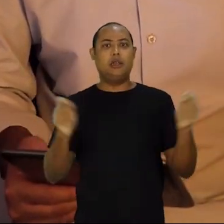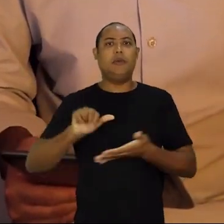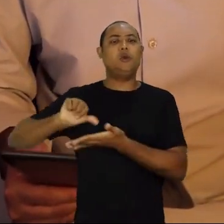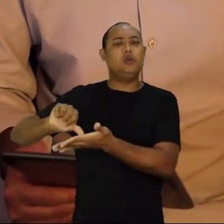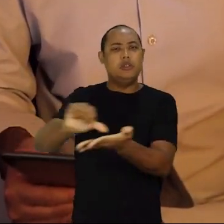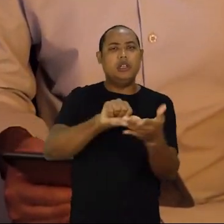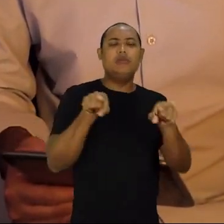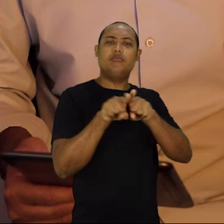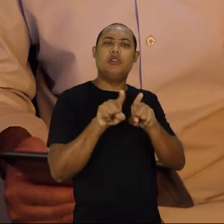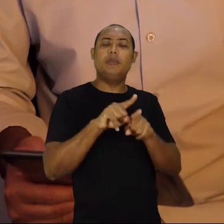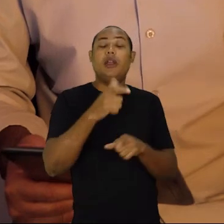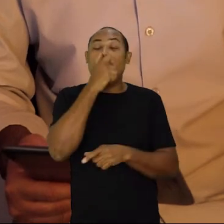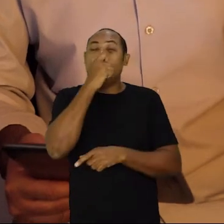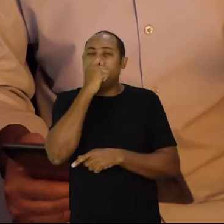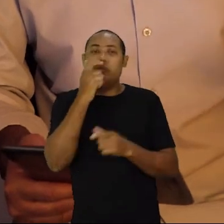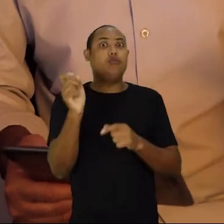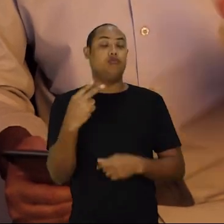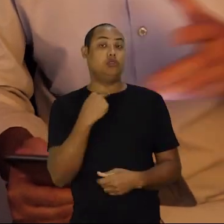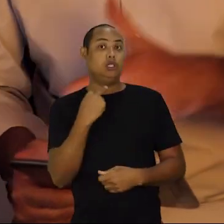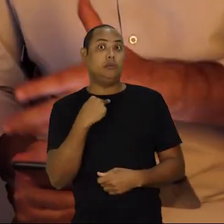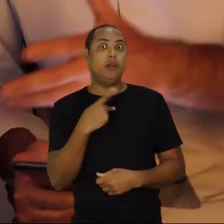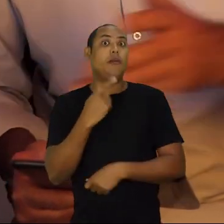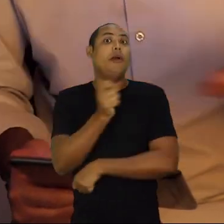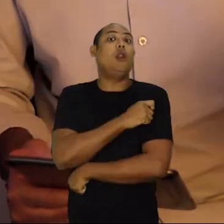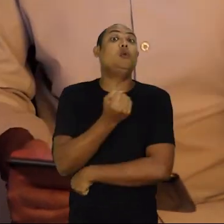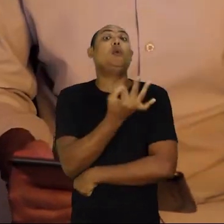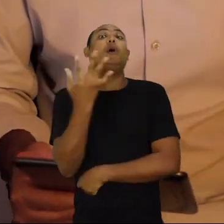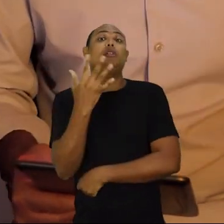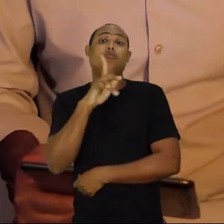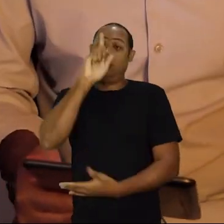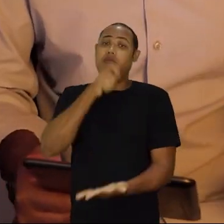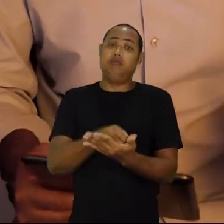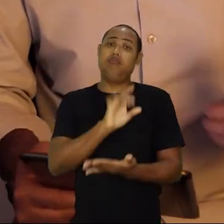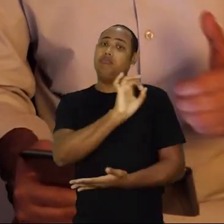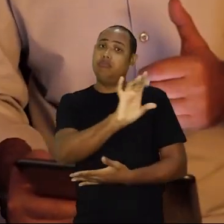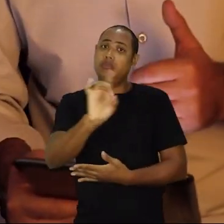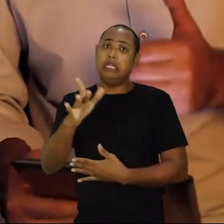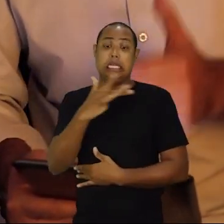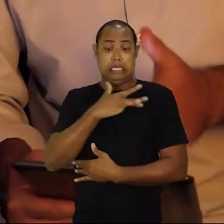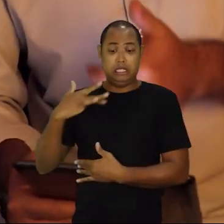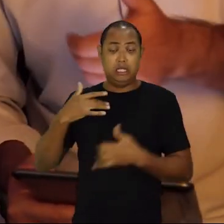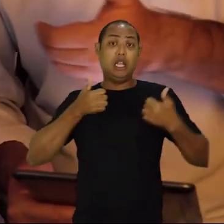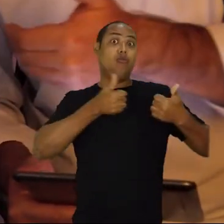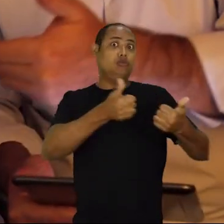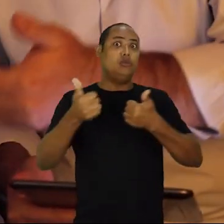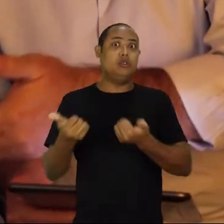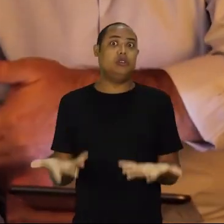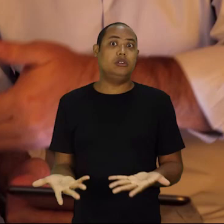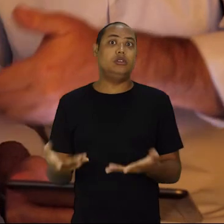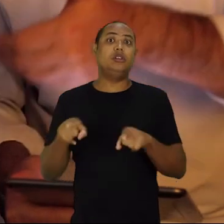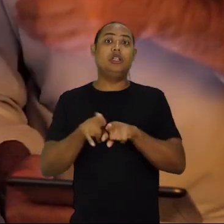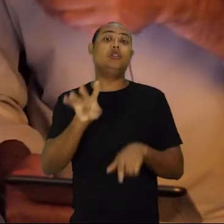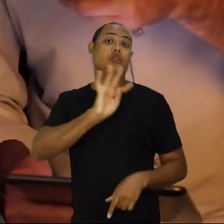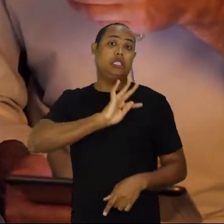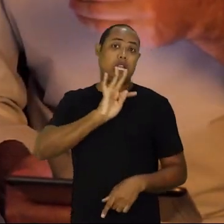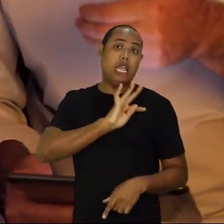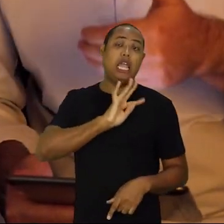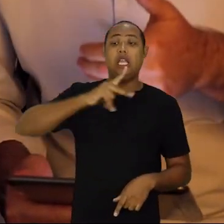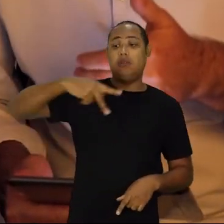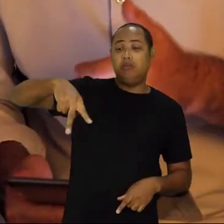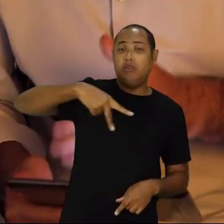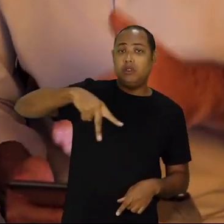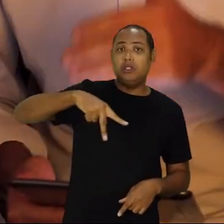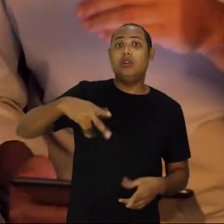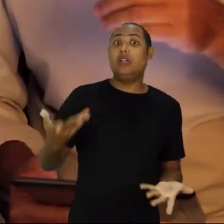física disponível no centro, a sua capacidade de atendimento de alunos, as condições de saúde dos